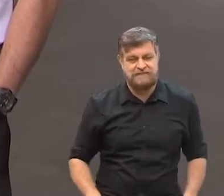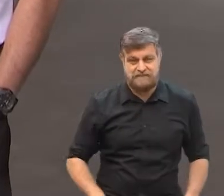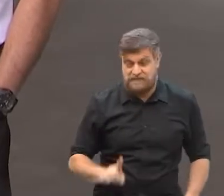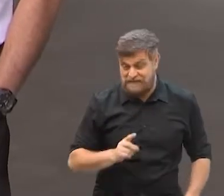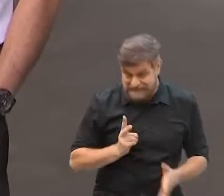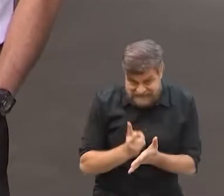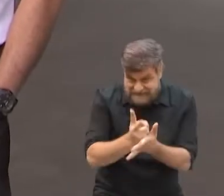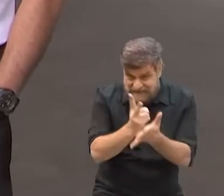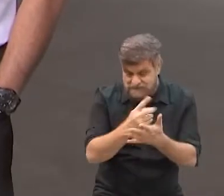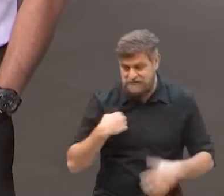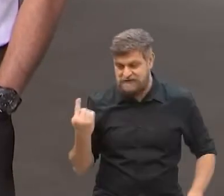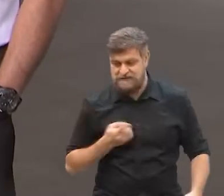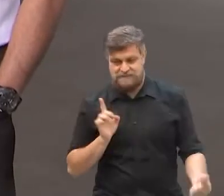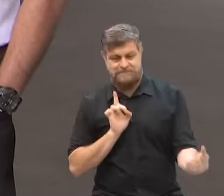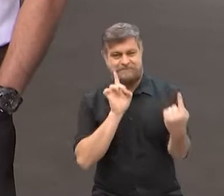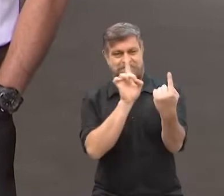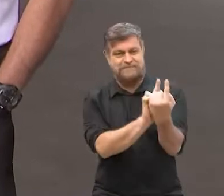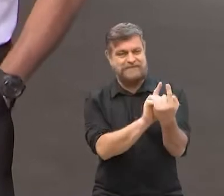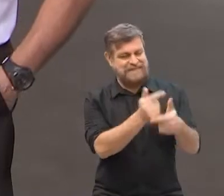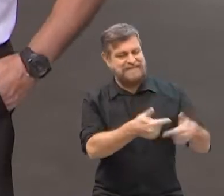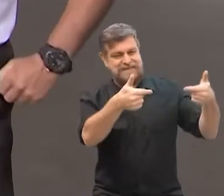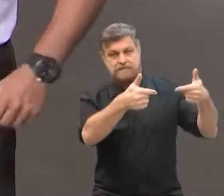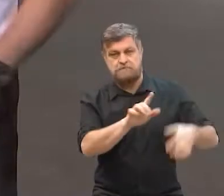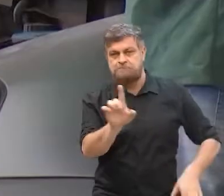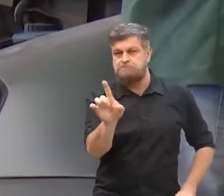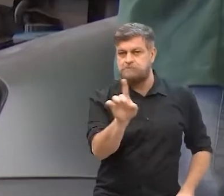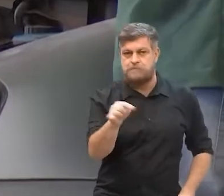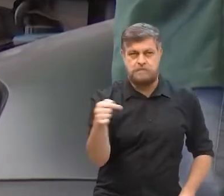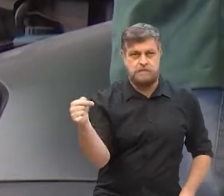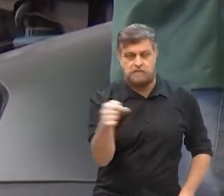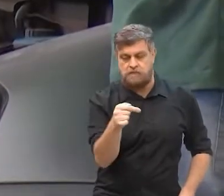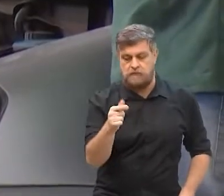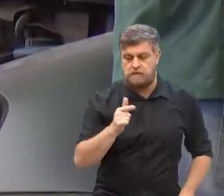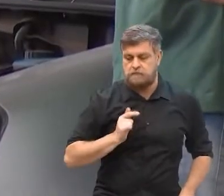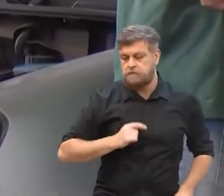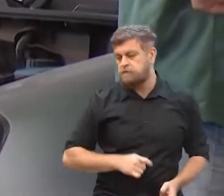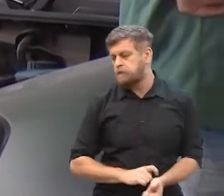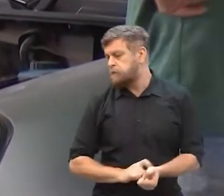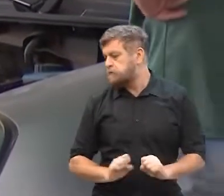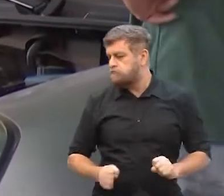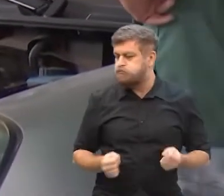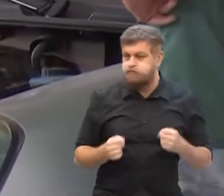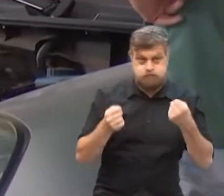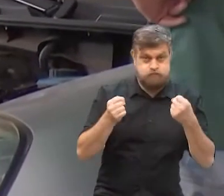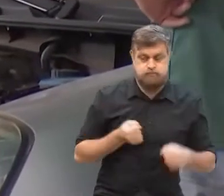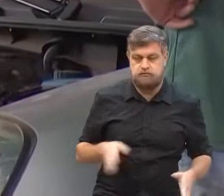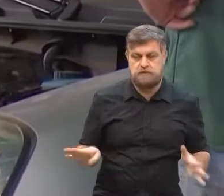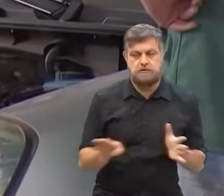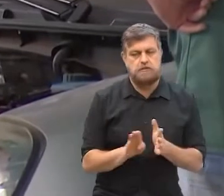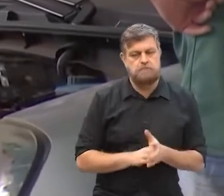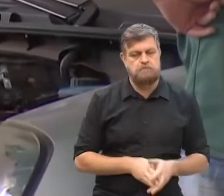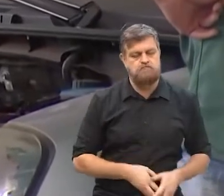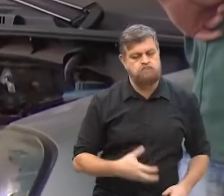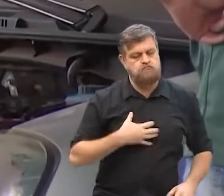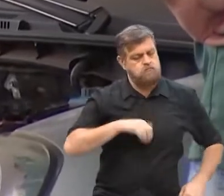sempre a gente... o cliente chega vamos dizer, chega de bom humor para